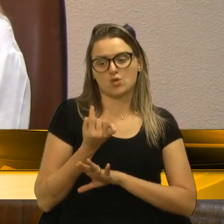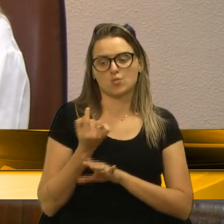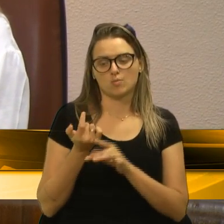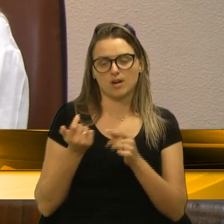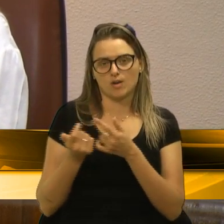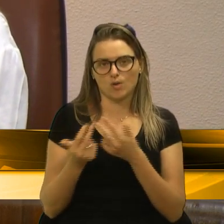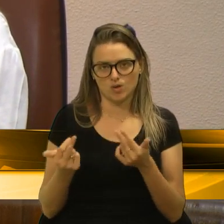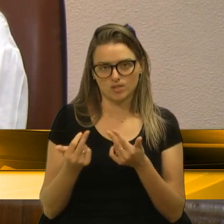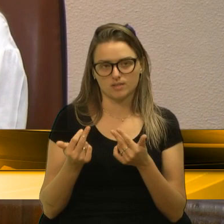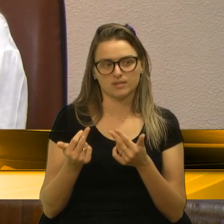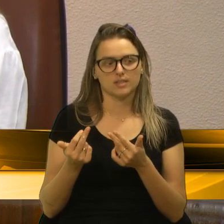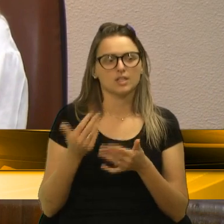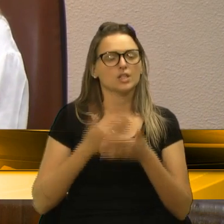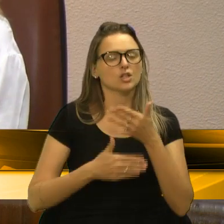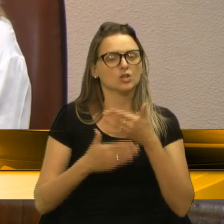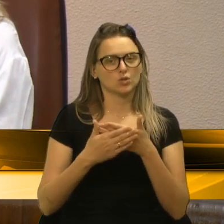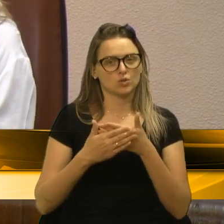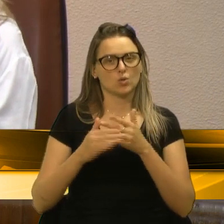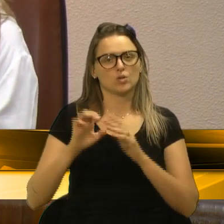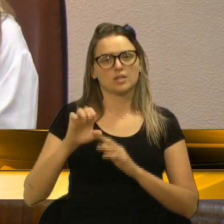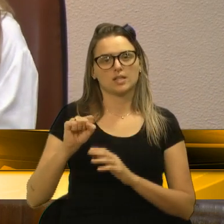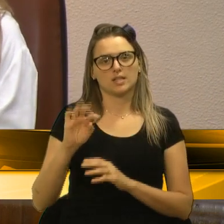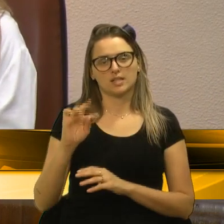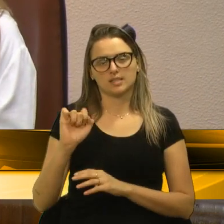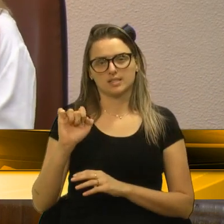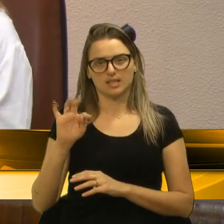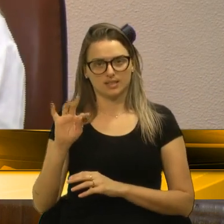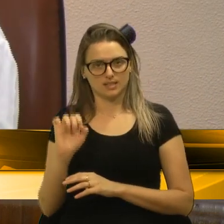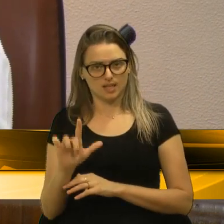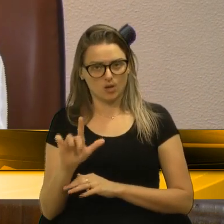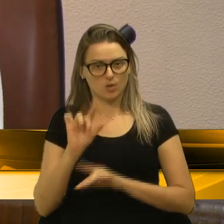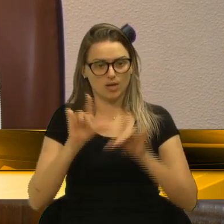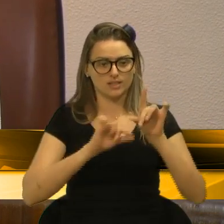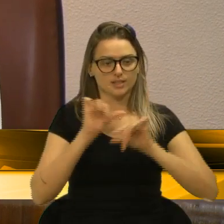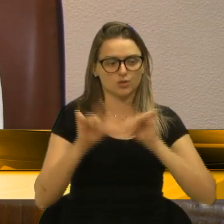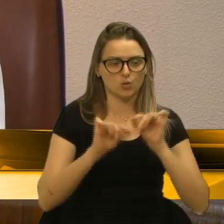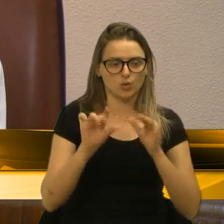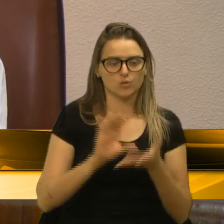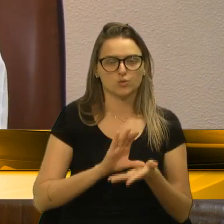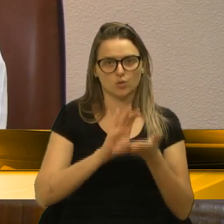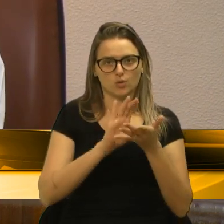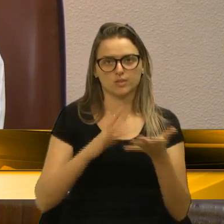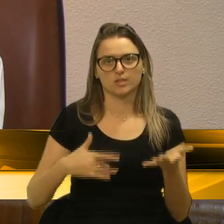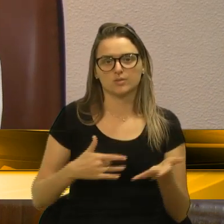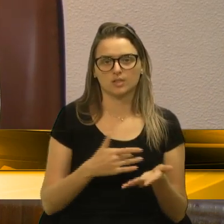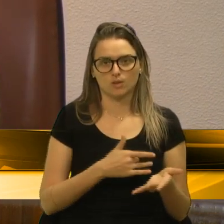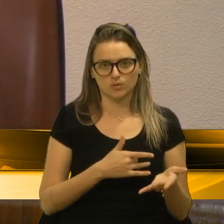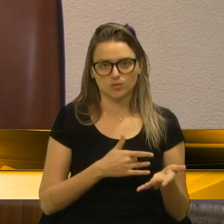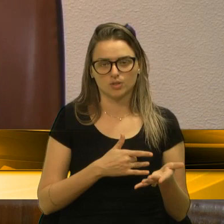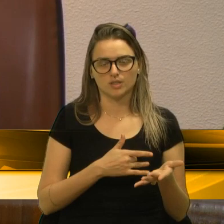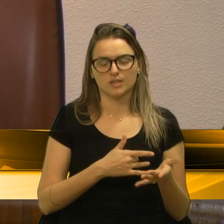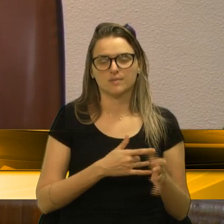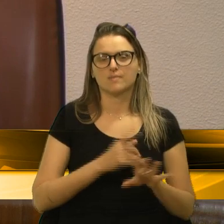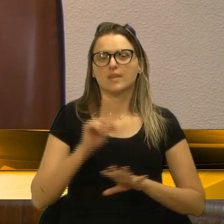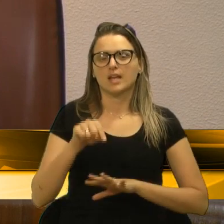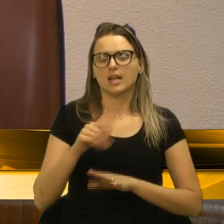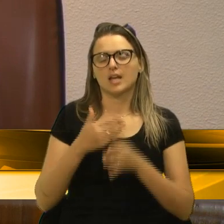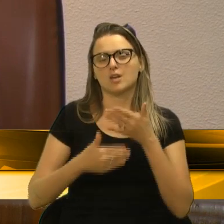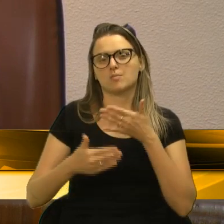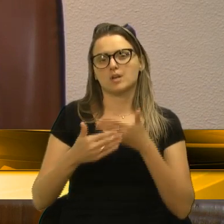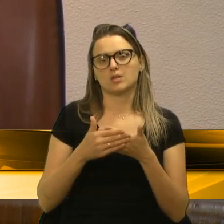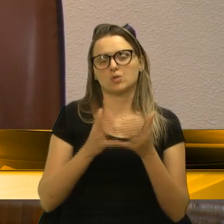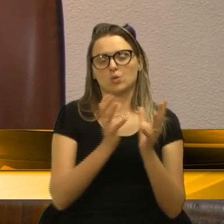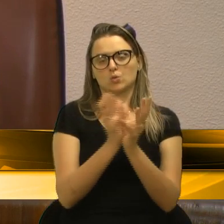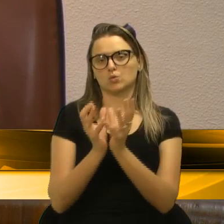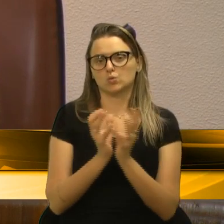O aparelho estatal e seus mecanismos decisórios, os conselhos municipais de saúde, são para os diversos grupos